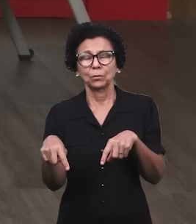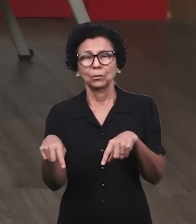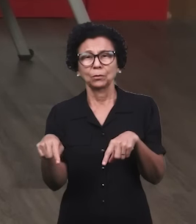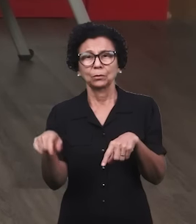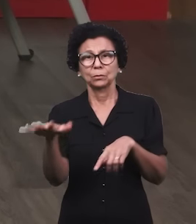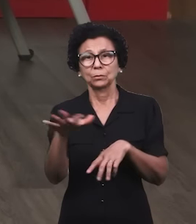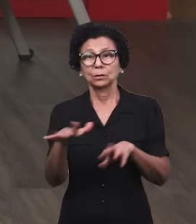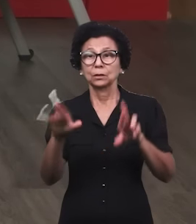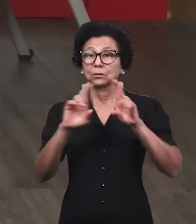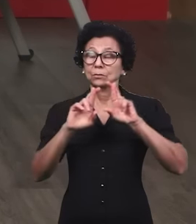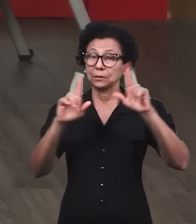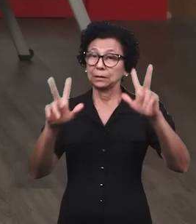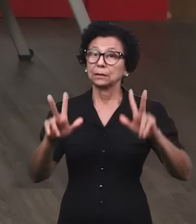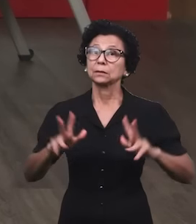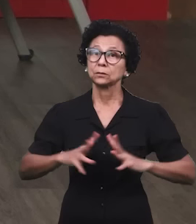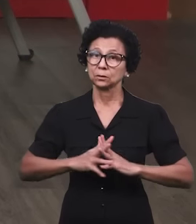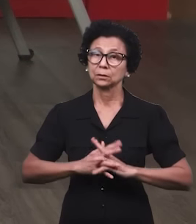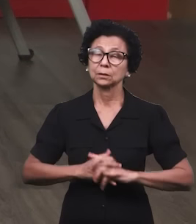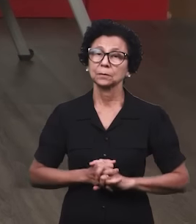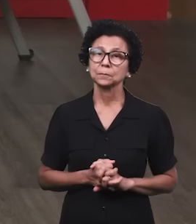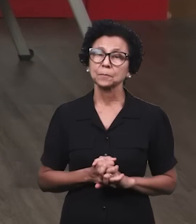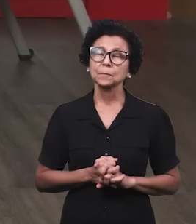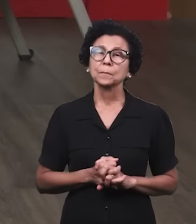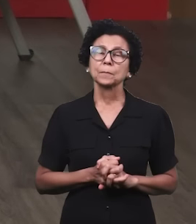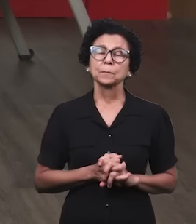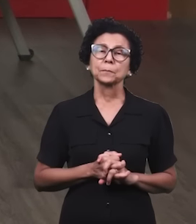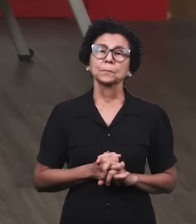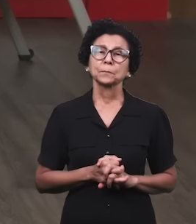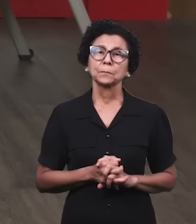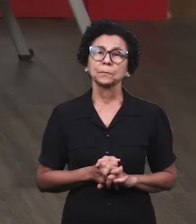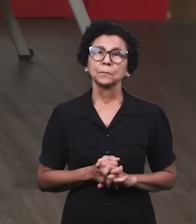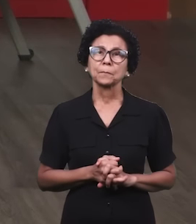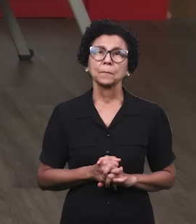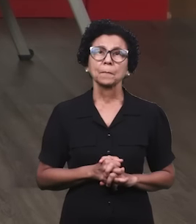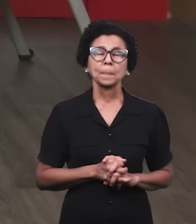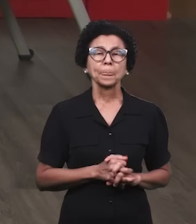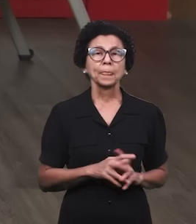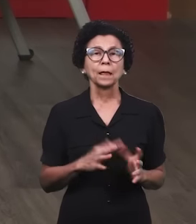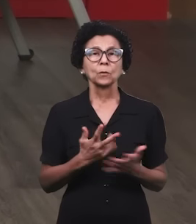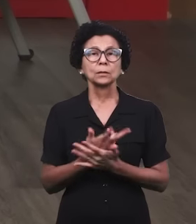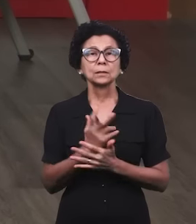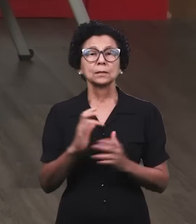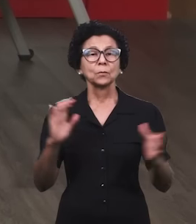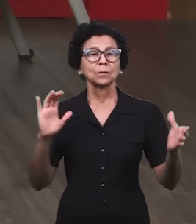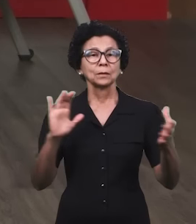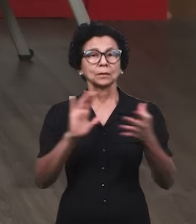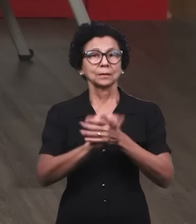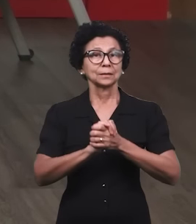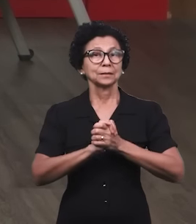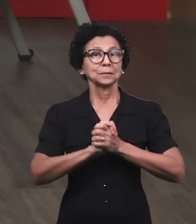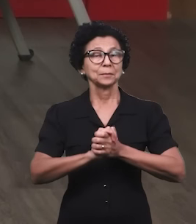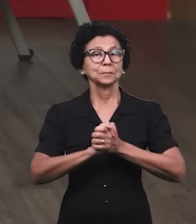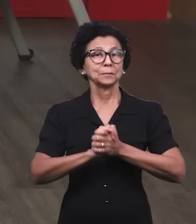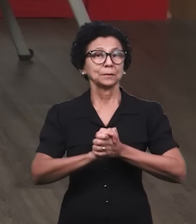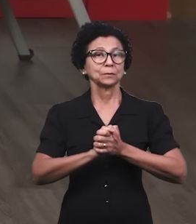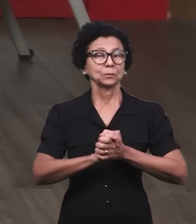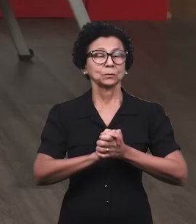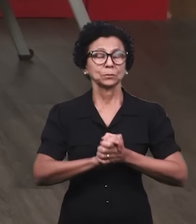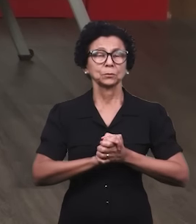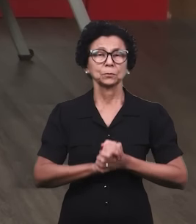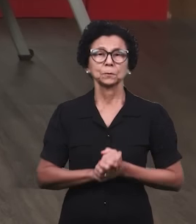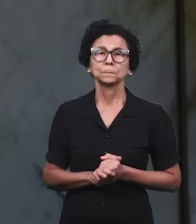nós sabemos hoje, não é? Então, nesse momento, nós temos um casamento. O casamento, ele